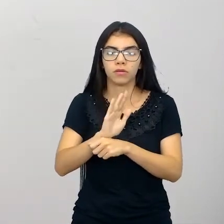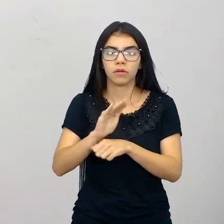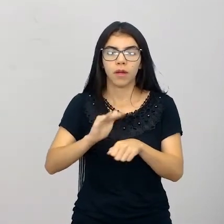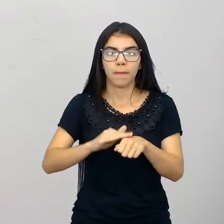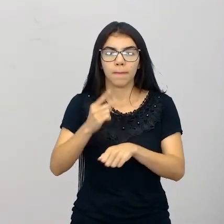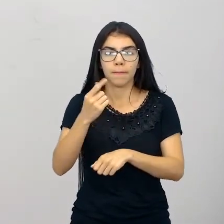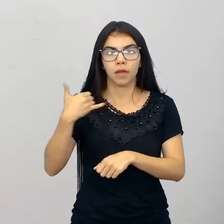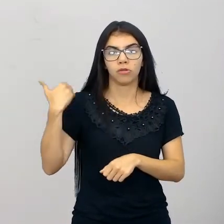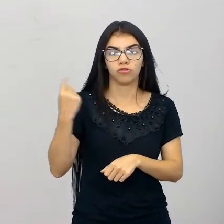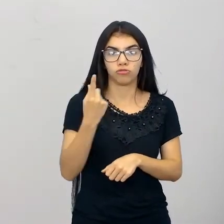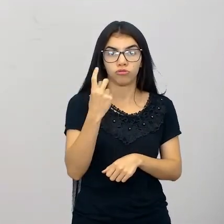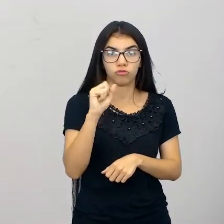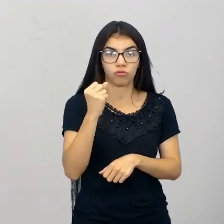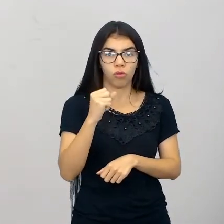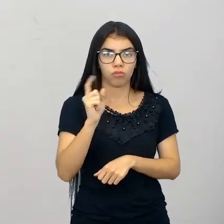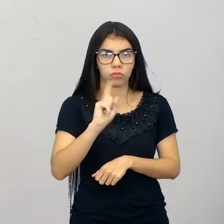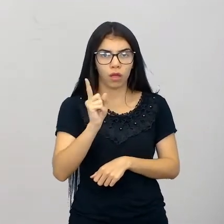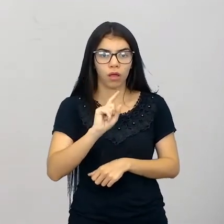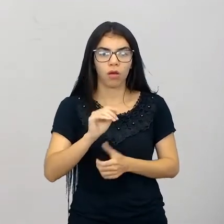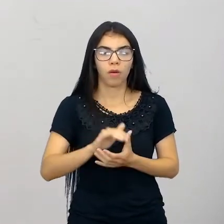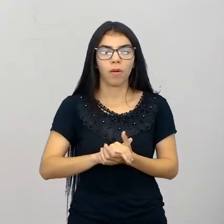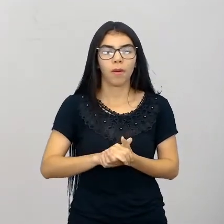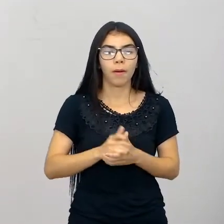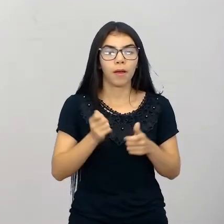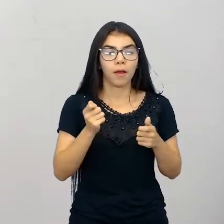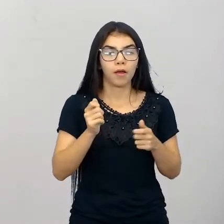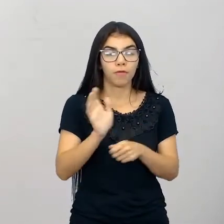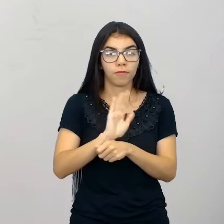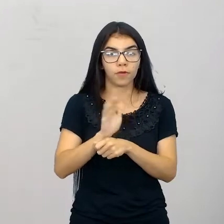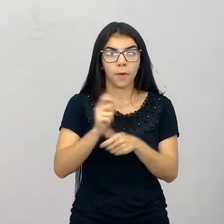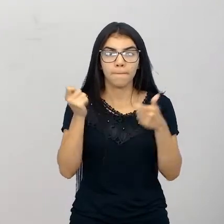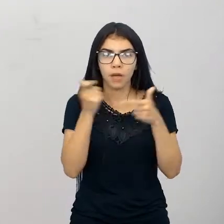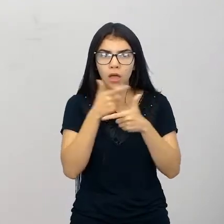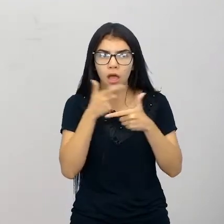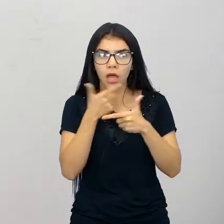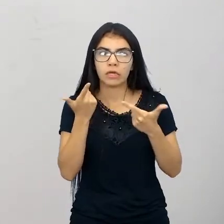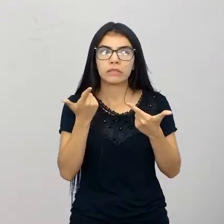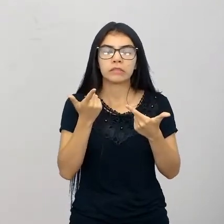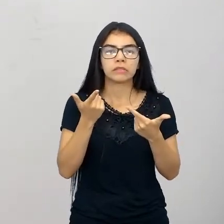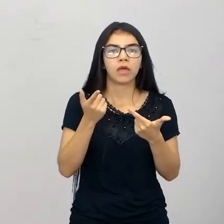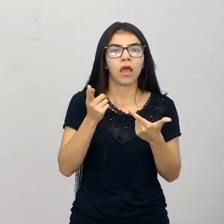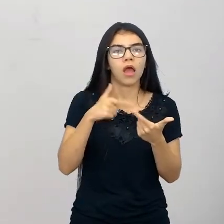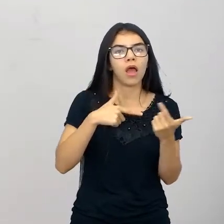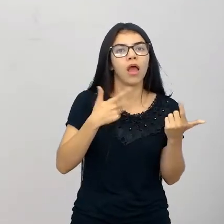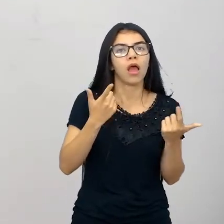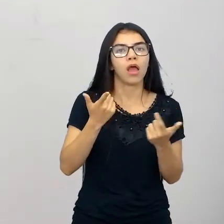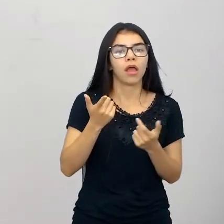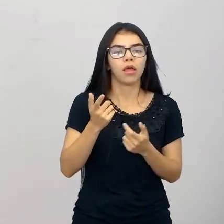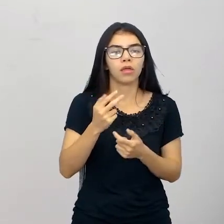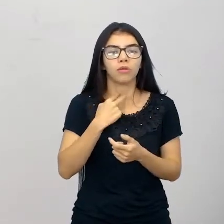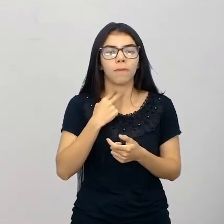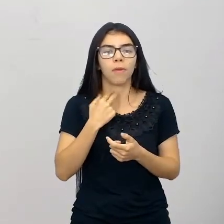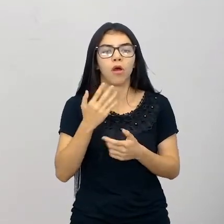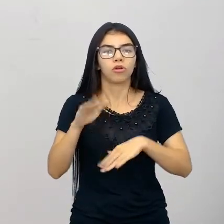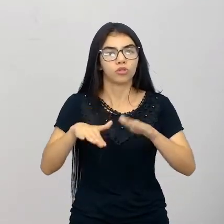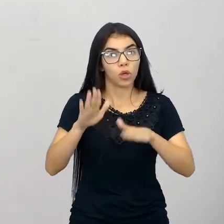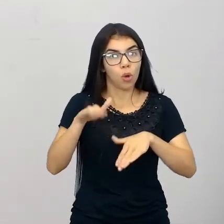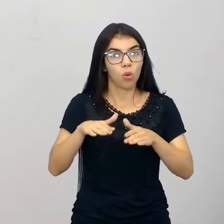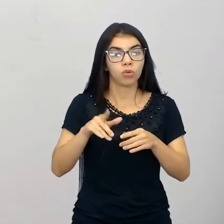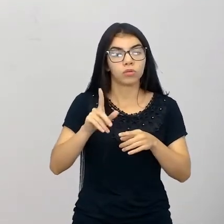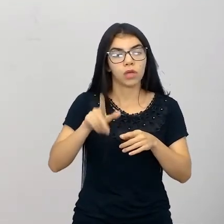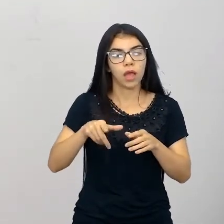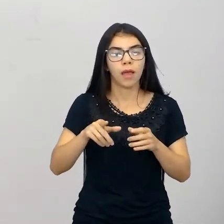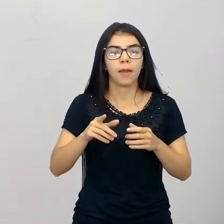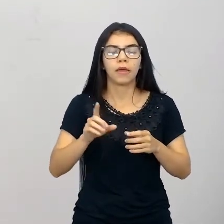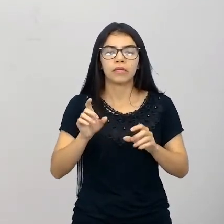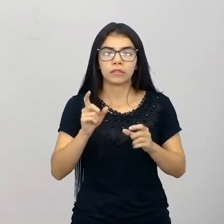não, comédia de certo tipo, degradante não, fizemos uns acordos e que houvesse sempre um diálogo,